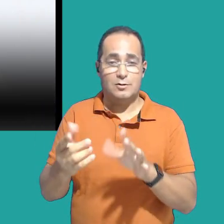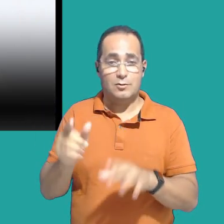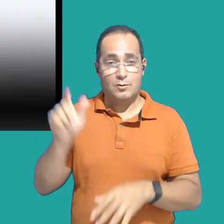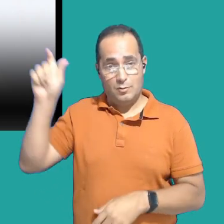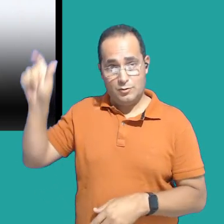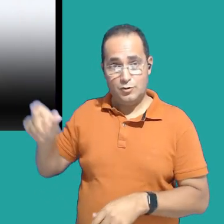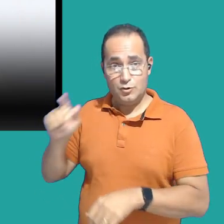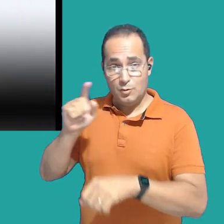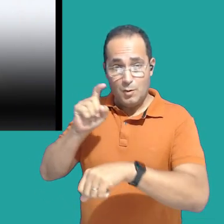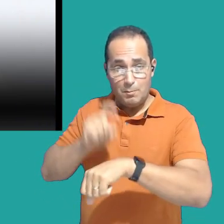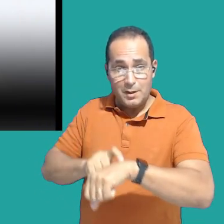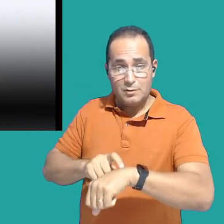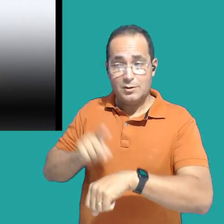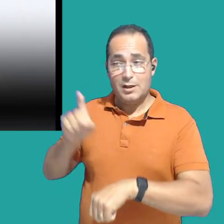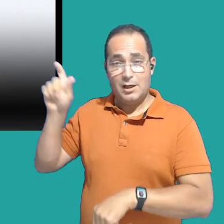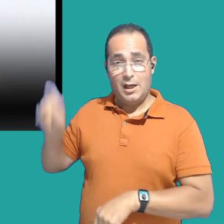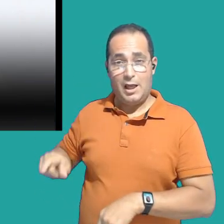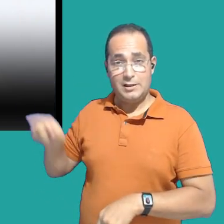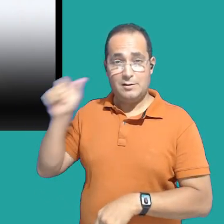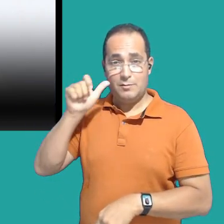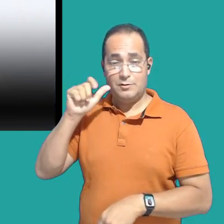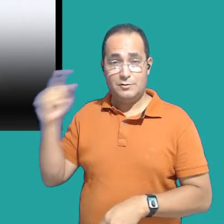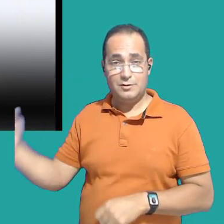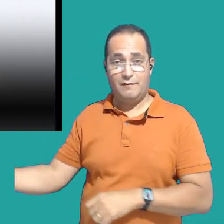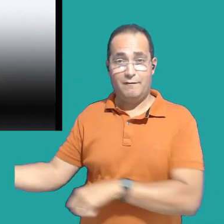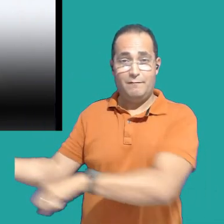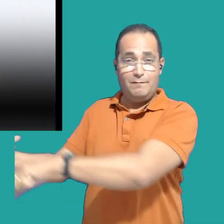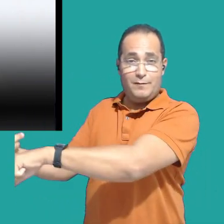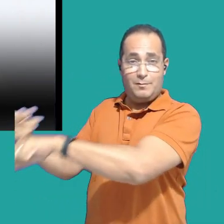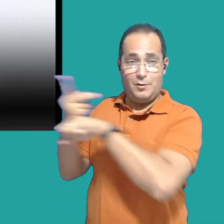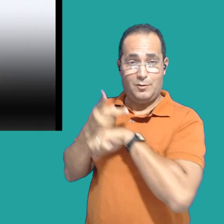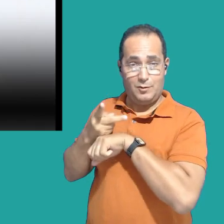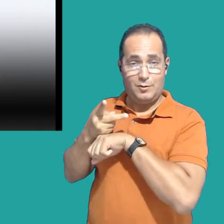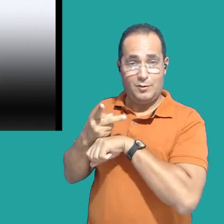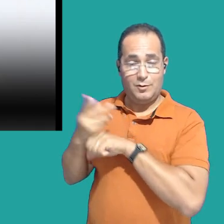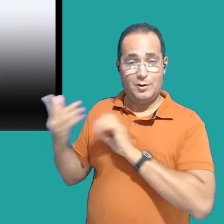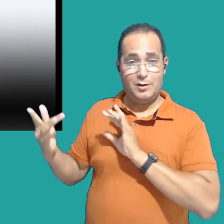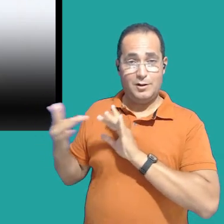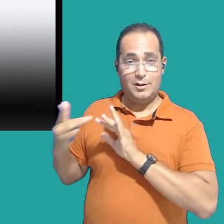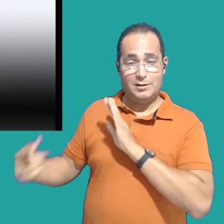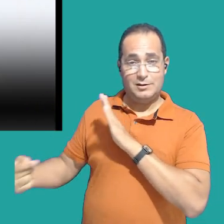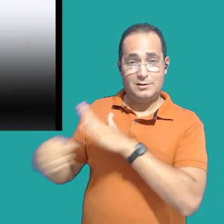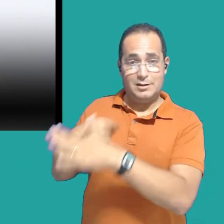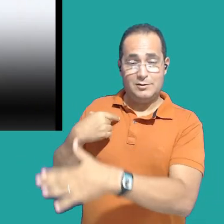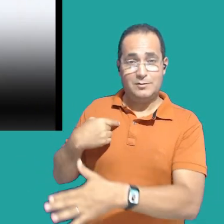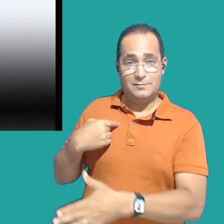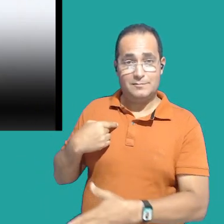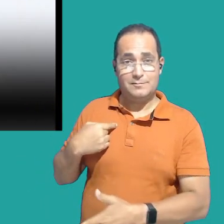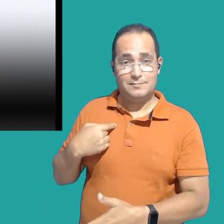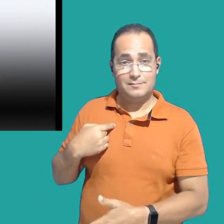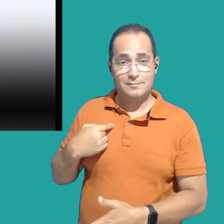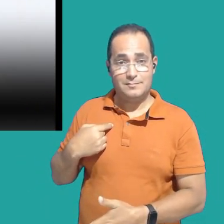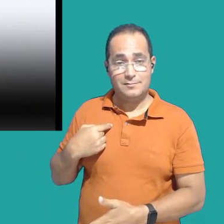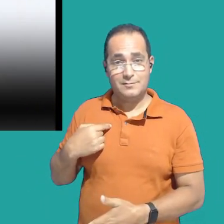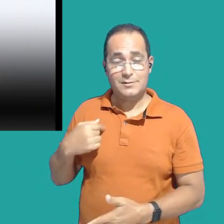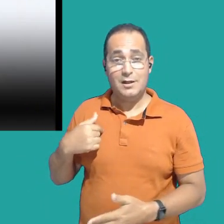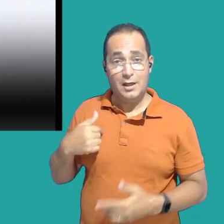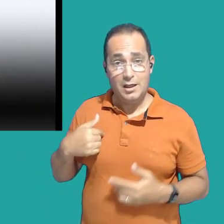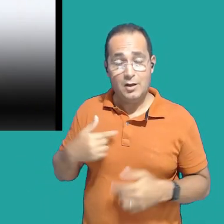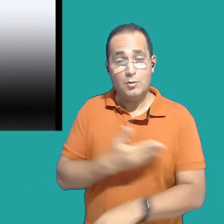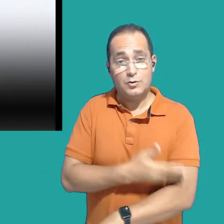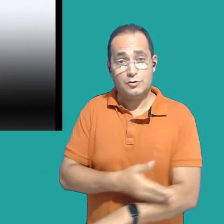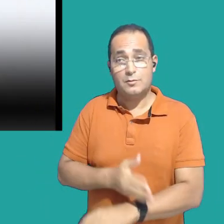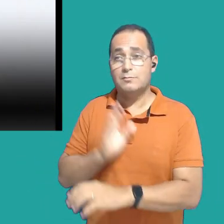essa professora fez contato comigo, quando naturalmente era eu